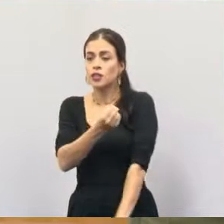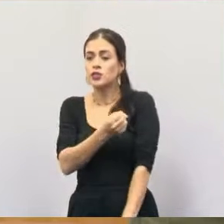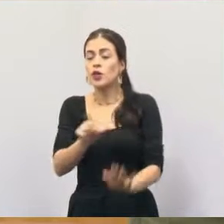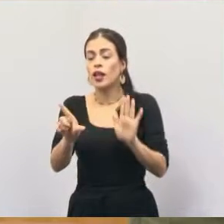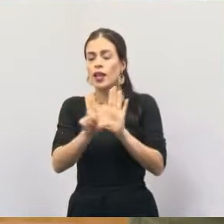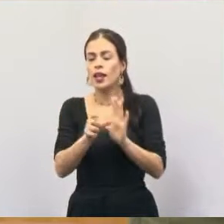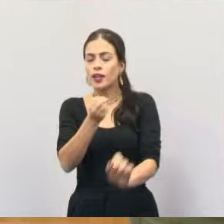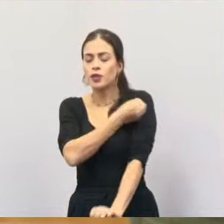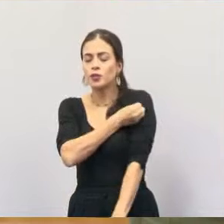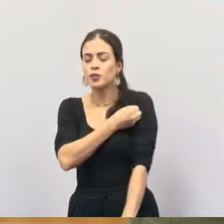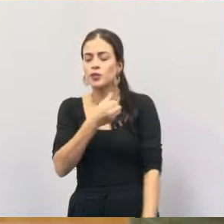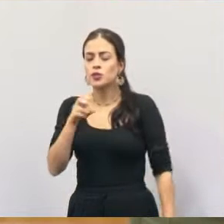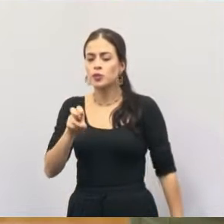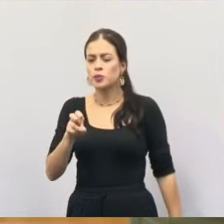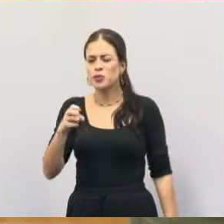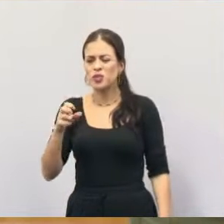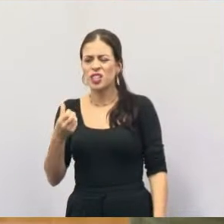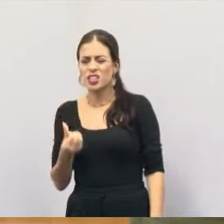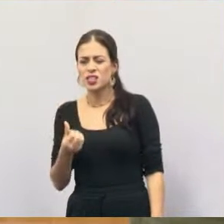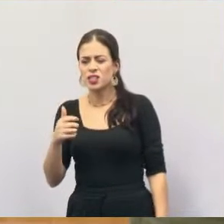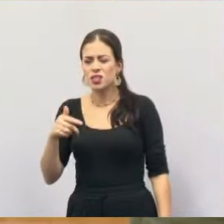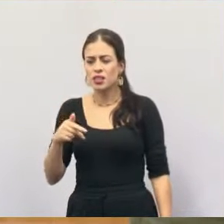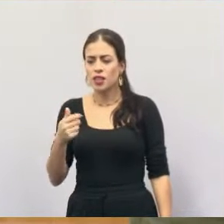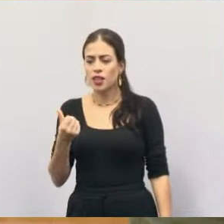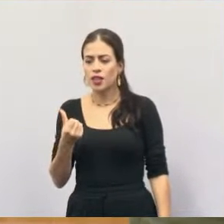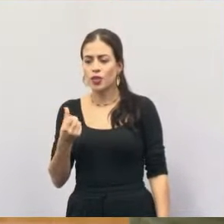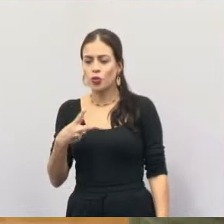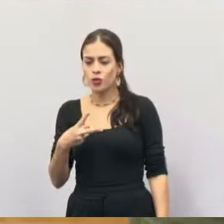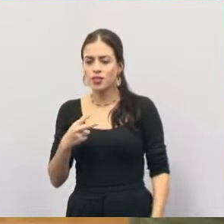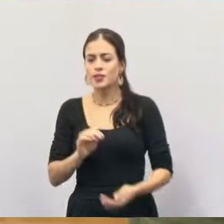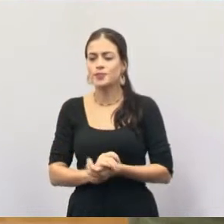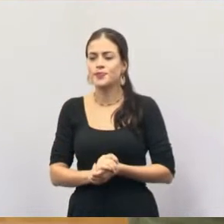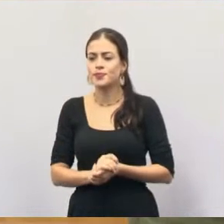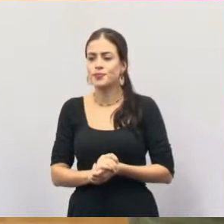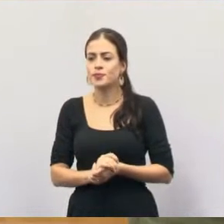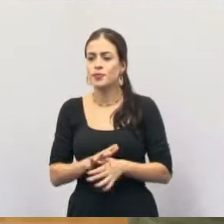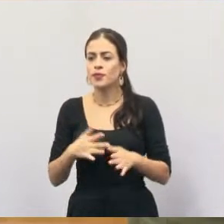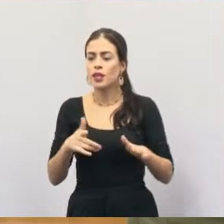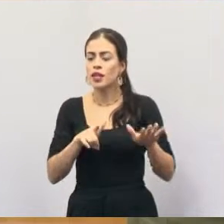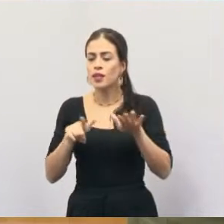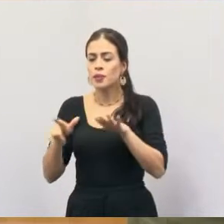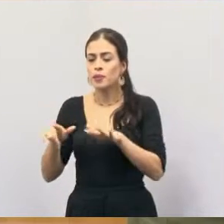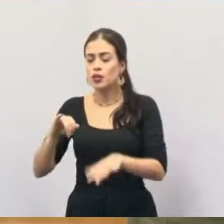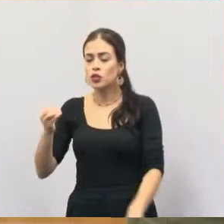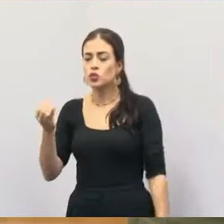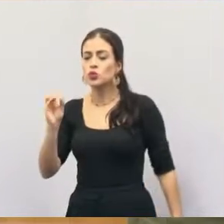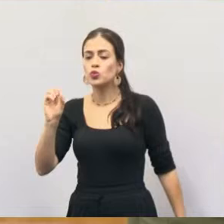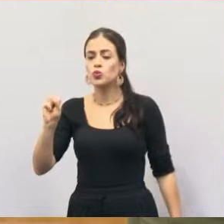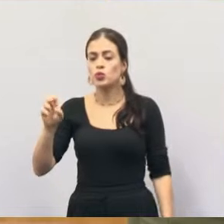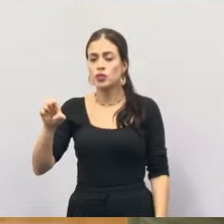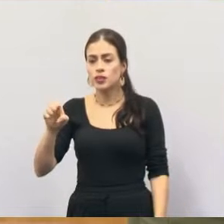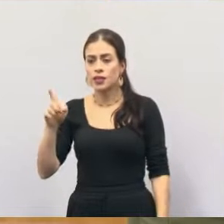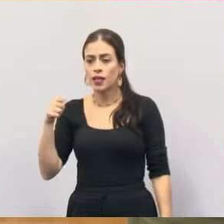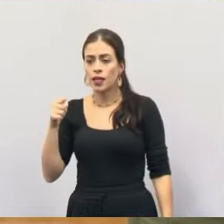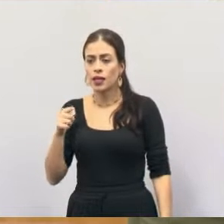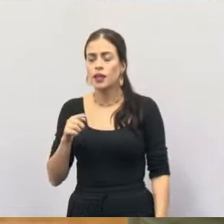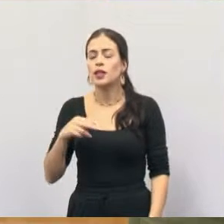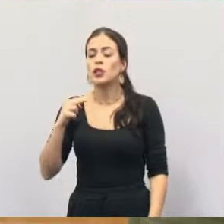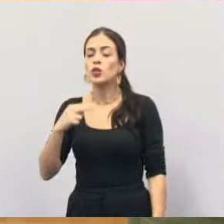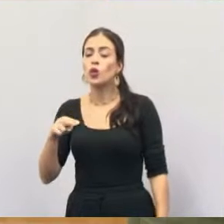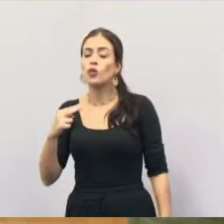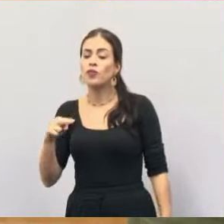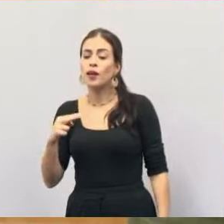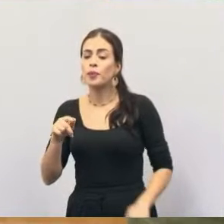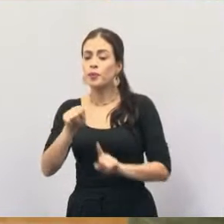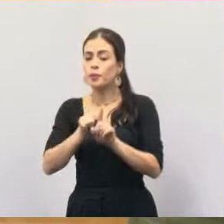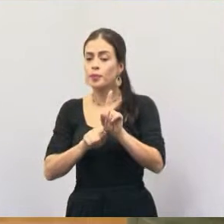de 16 de agosto de 2011, durante a Semana José Maria de Abreu, em novembro. Parágrafo 1º.